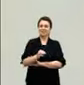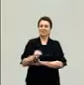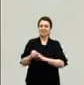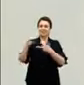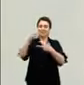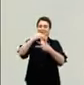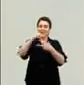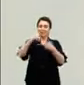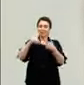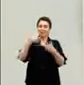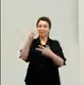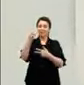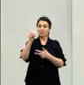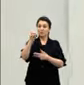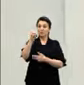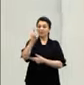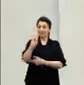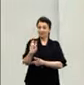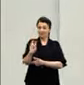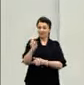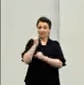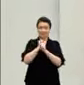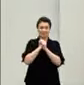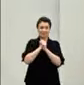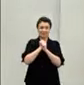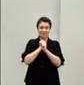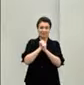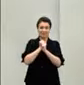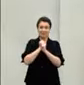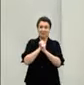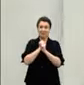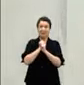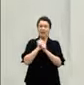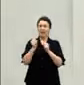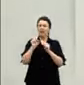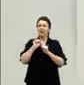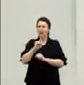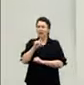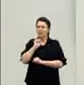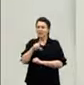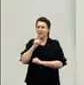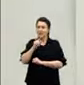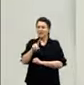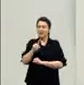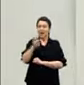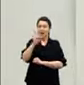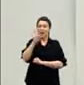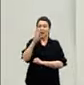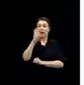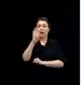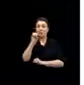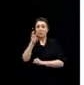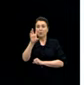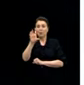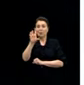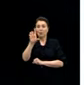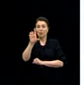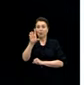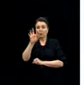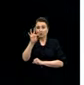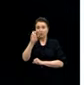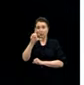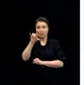Enem 2015. A toxina botulínica, que é produzida pelo